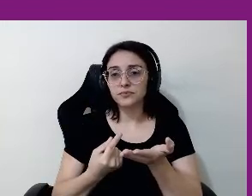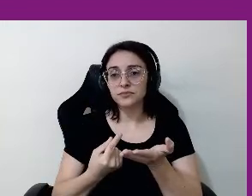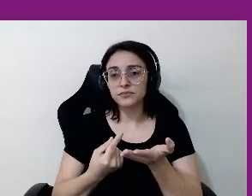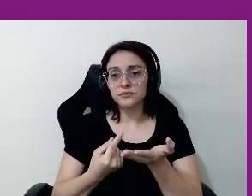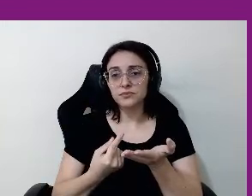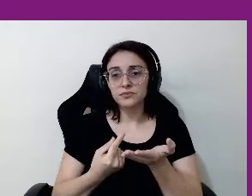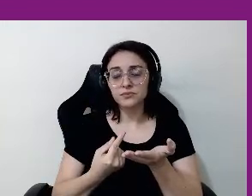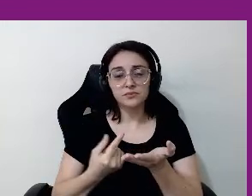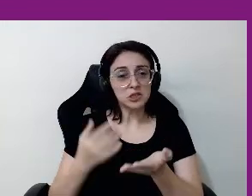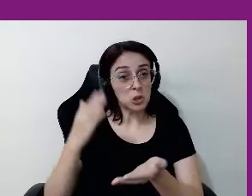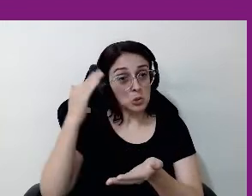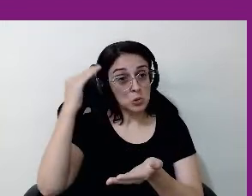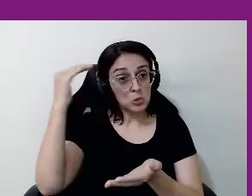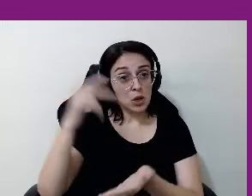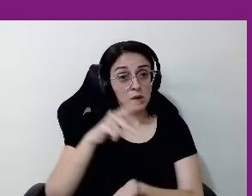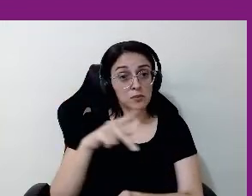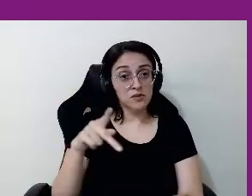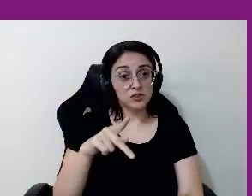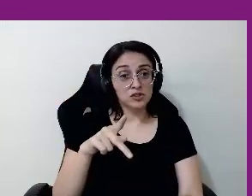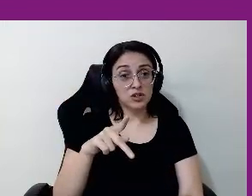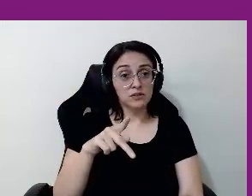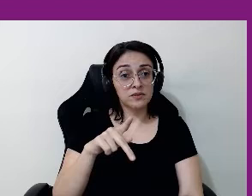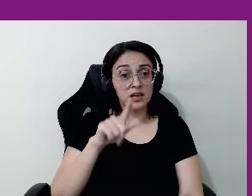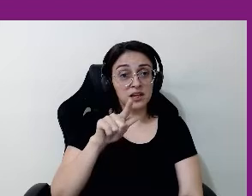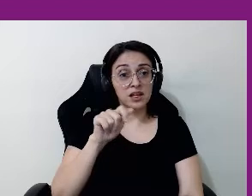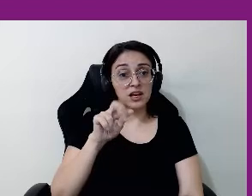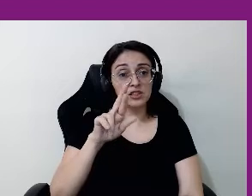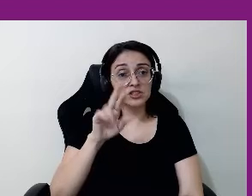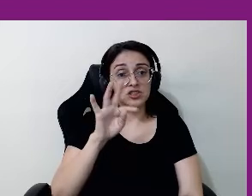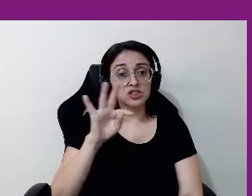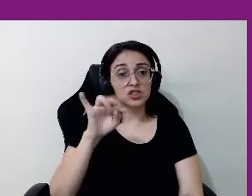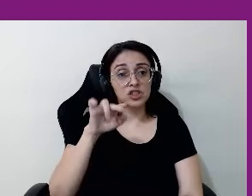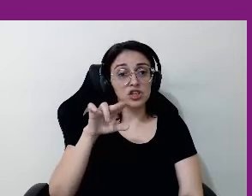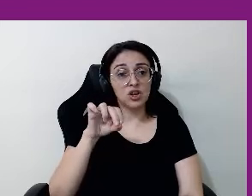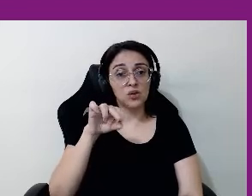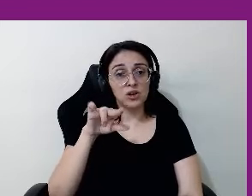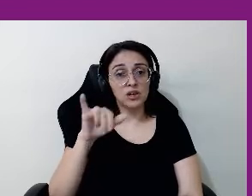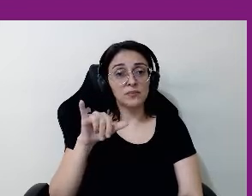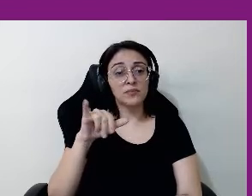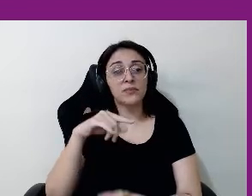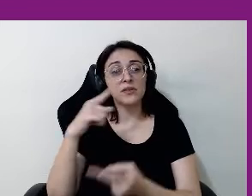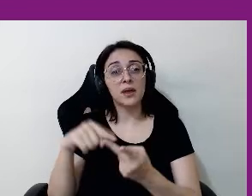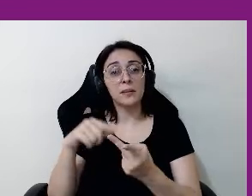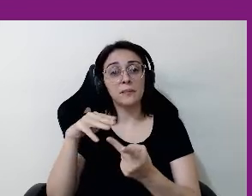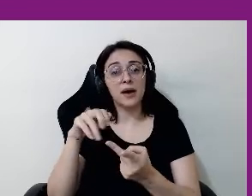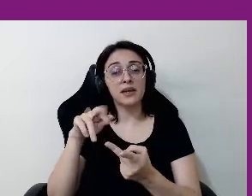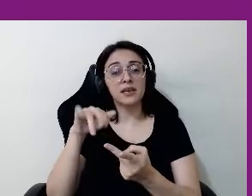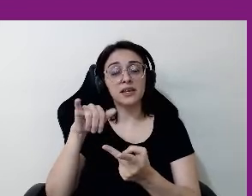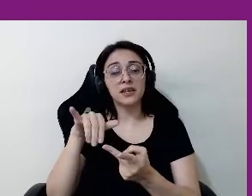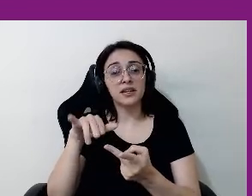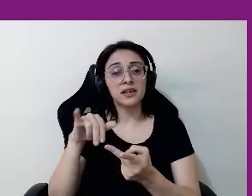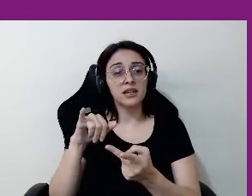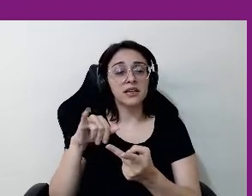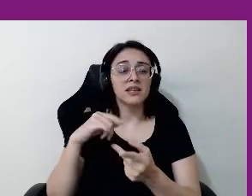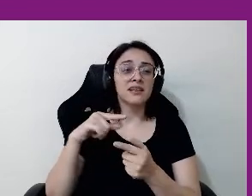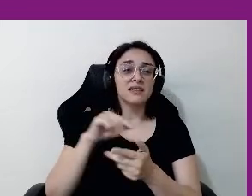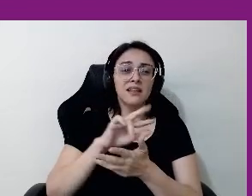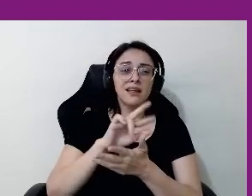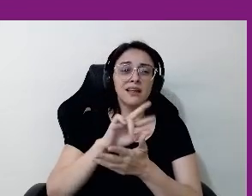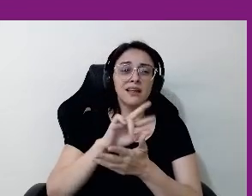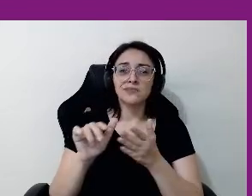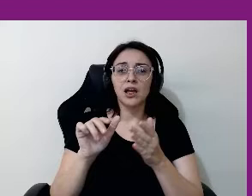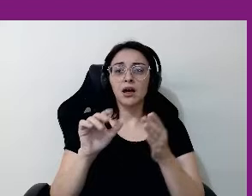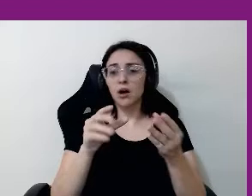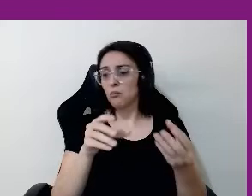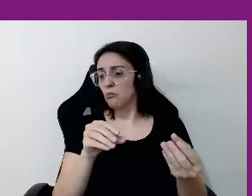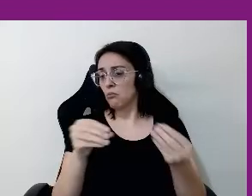nossos gurus, o professor Gattinoni e o professor Giommarini, que mostram que até agora tem vários tipos de manobra. A gente sabe